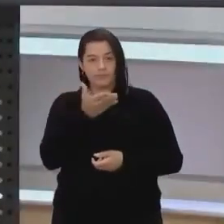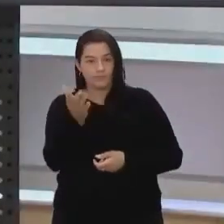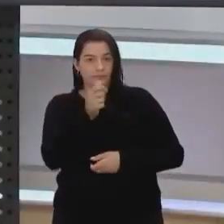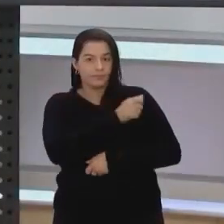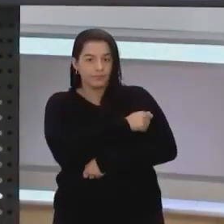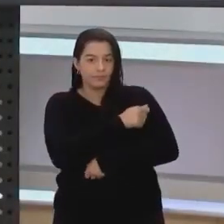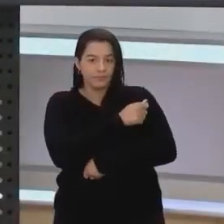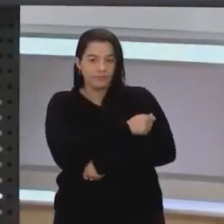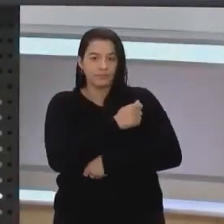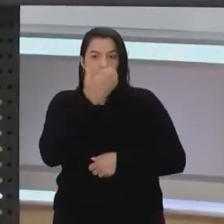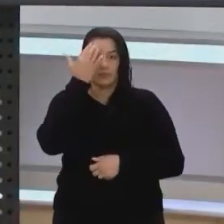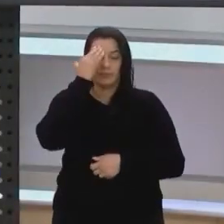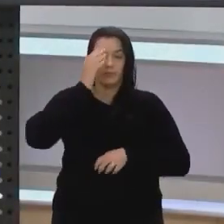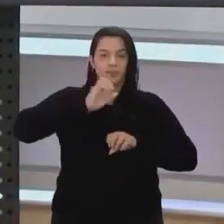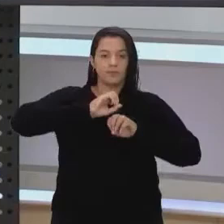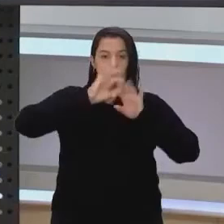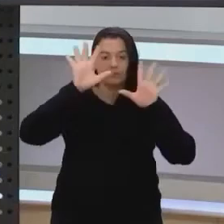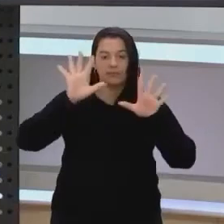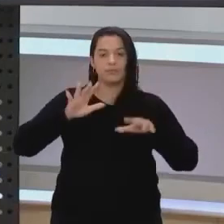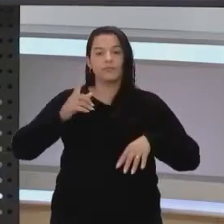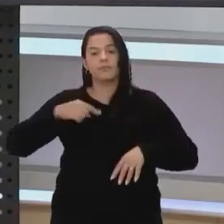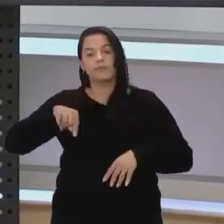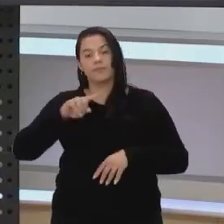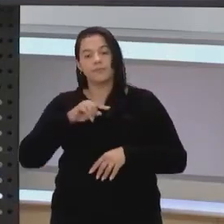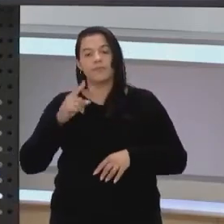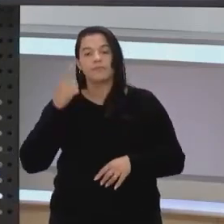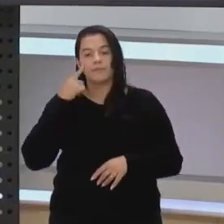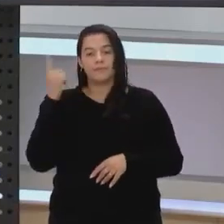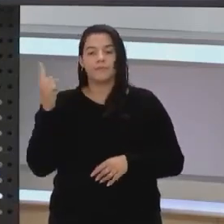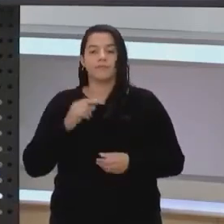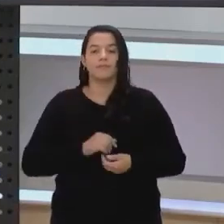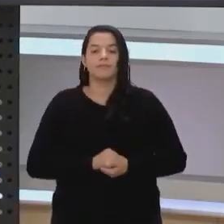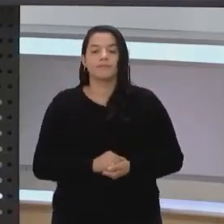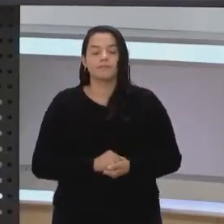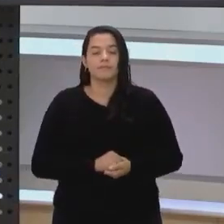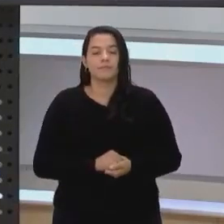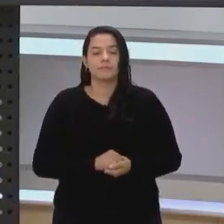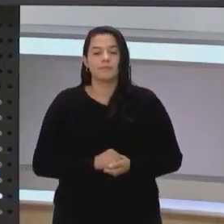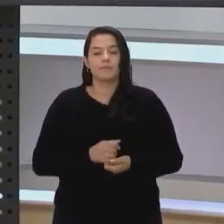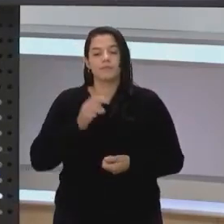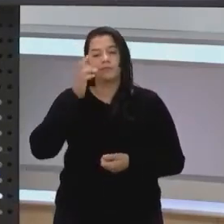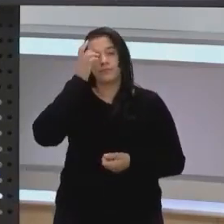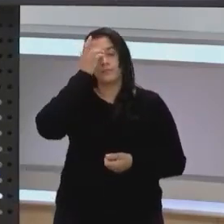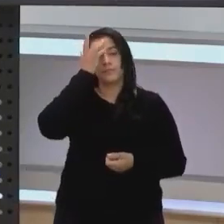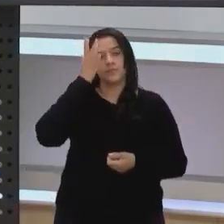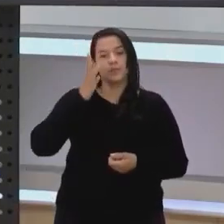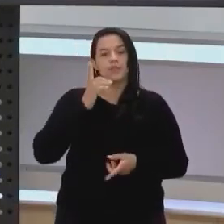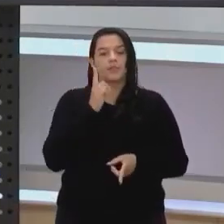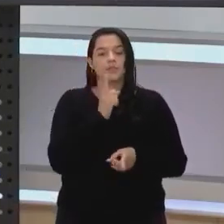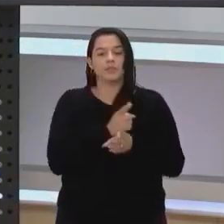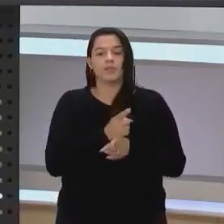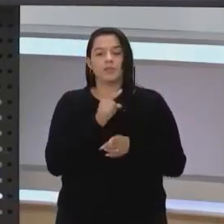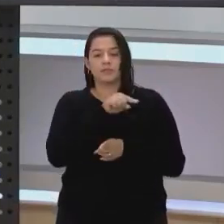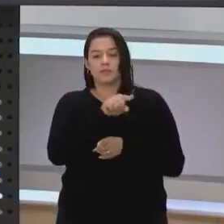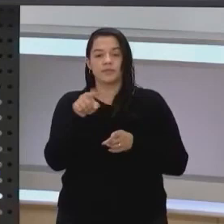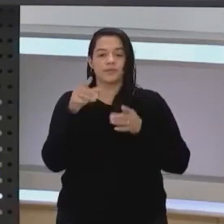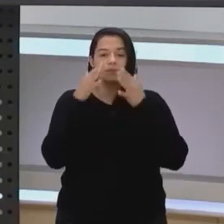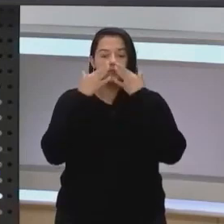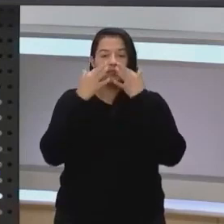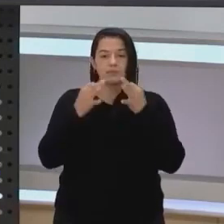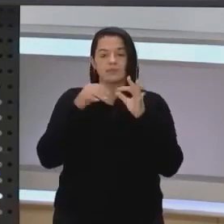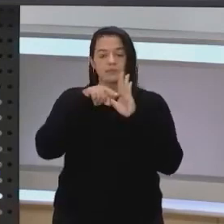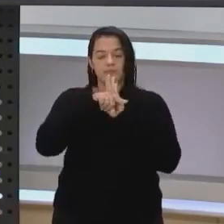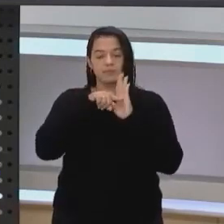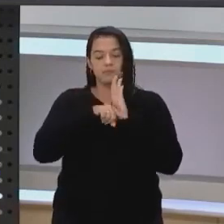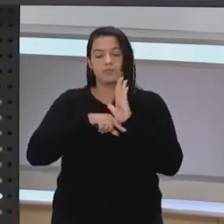estudante? Está muito claro isso daí para vocês? Essa alternativa aqui? E essa questão muito fácil, é só se concentrar, analisar